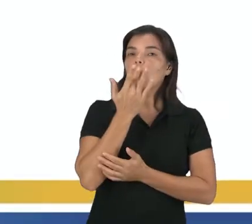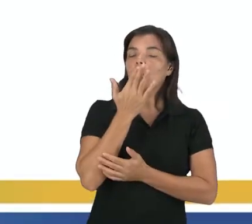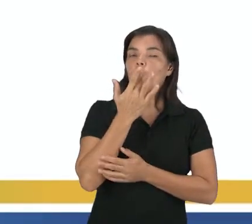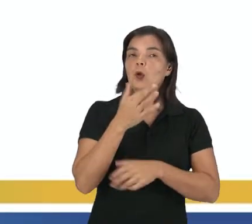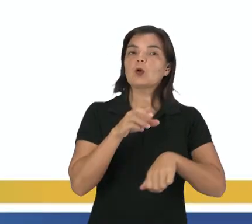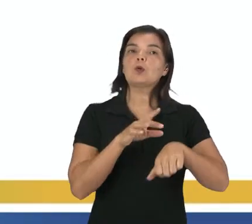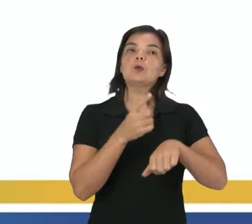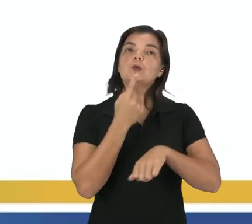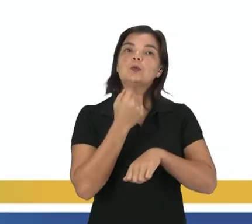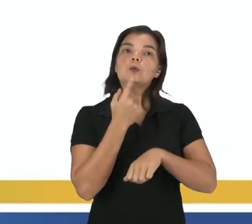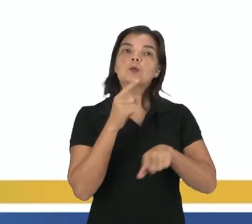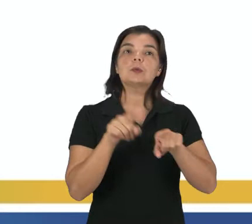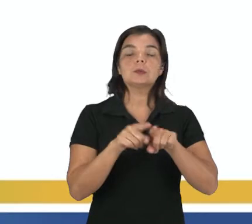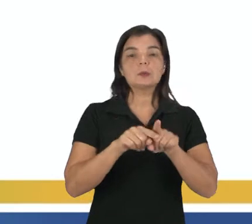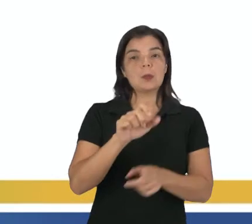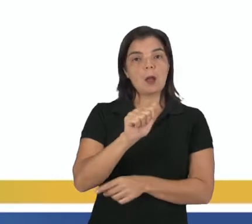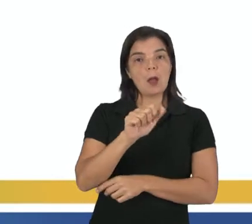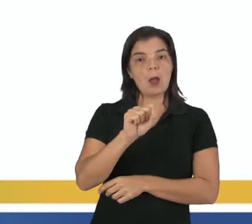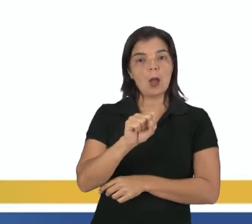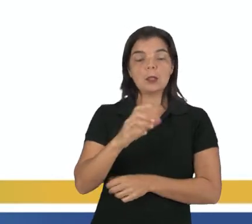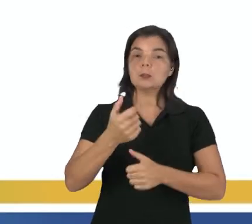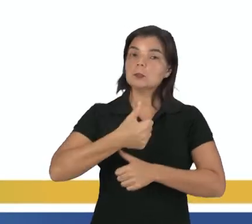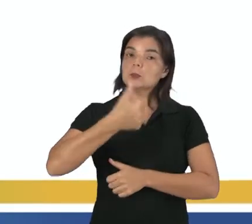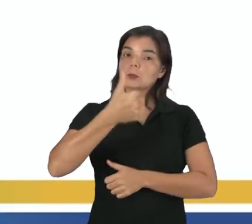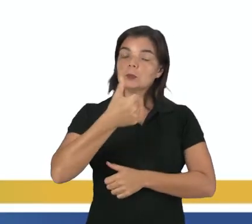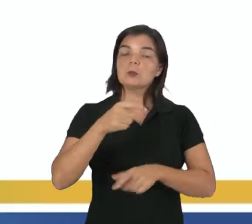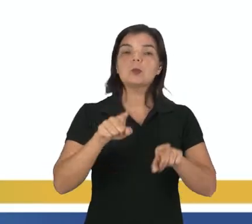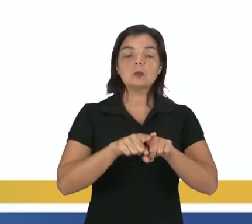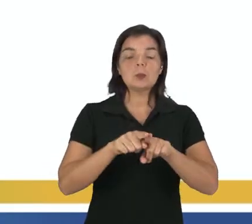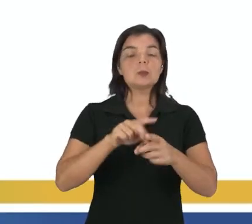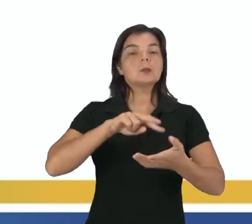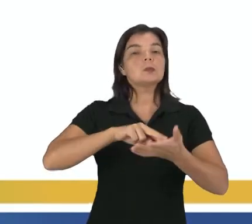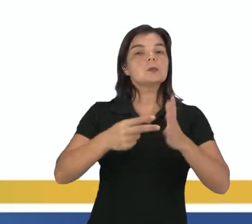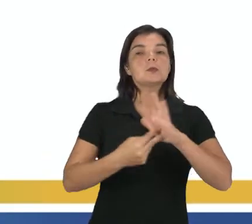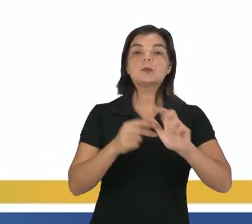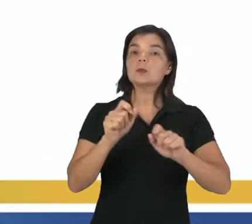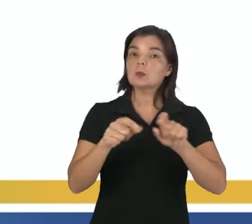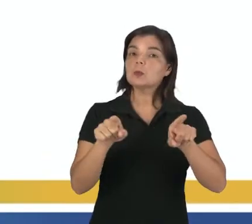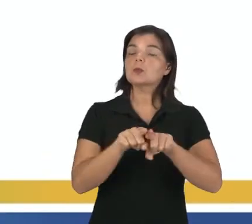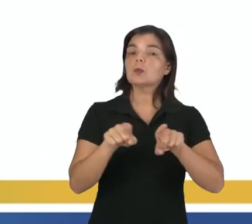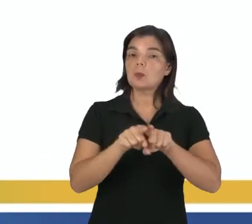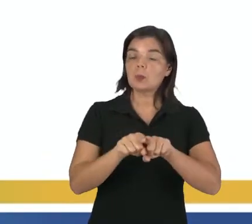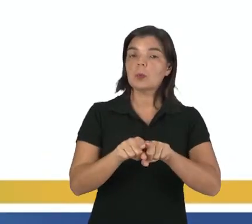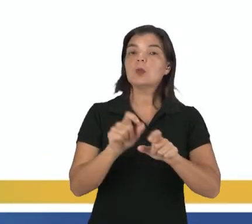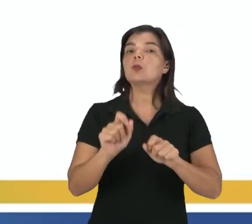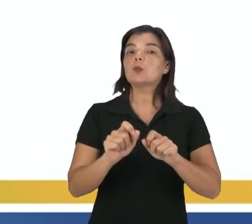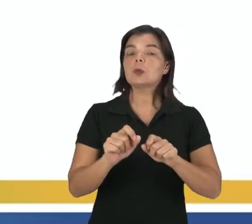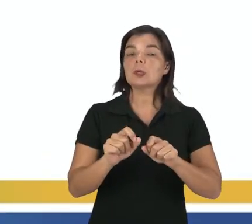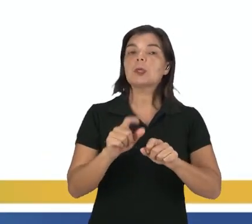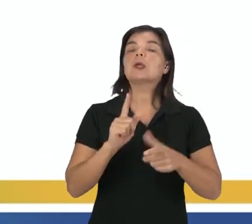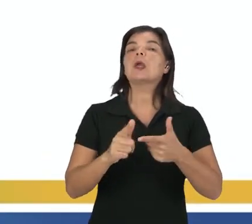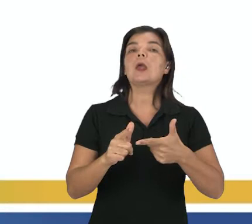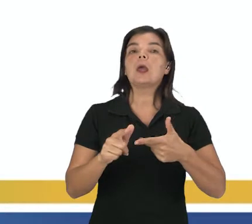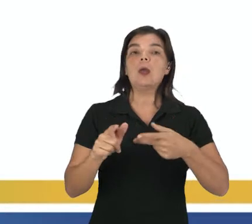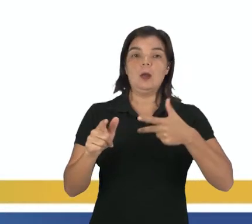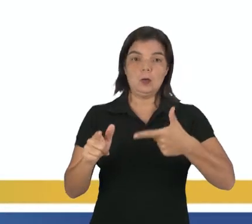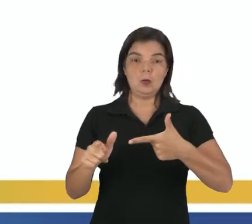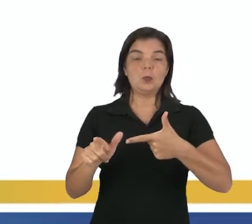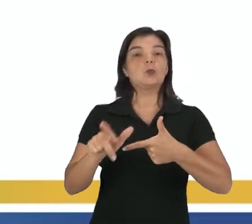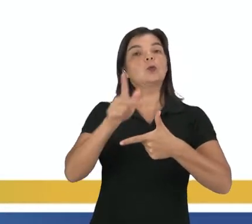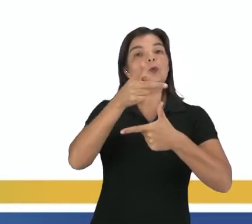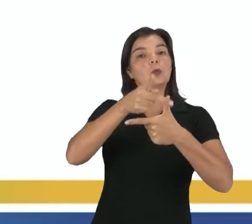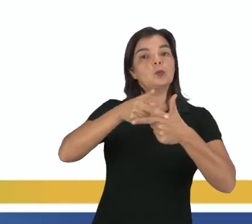vermelha, as e primeiras. Essas palavras, as e primeiras, também estão no plural. Por quê? Porque